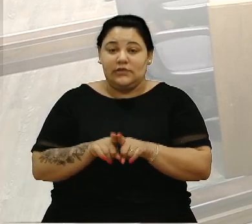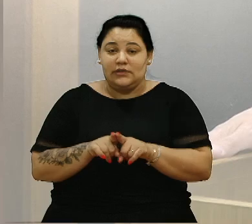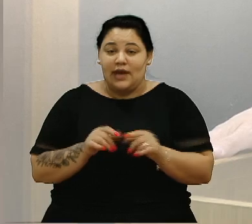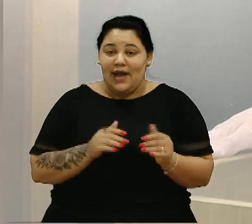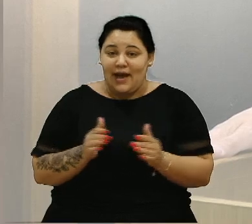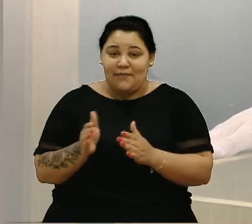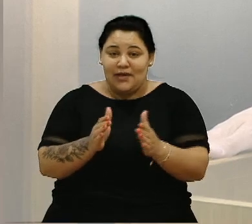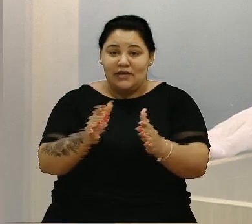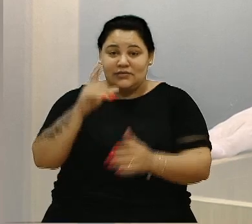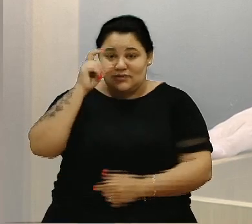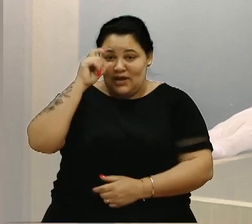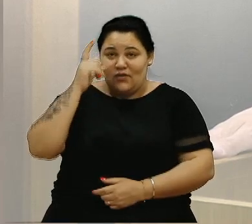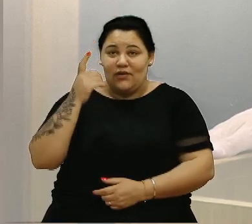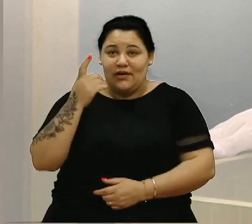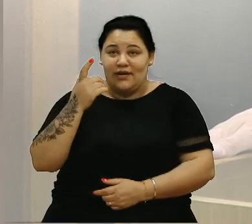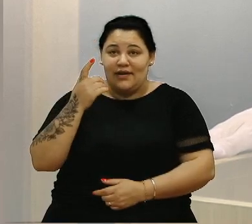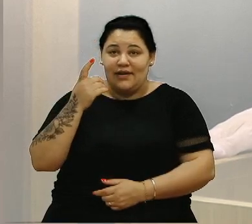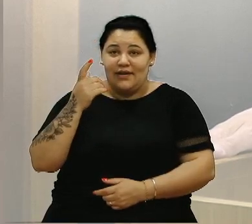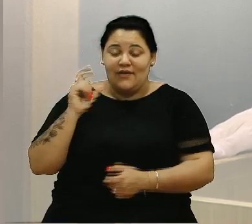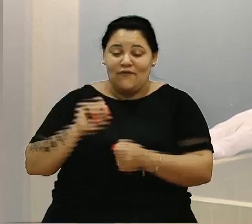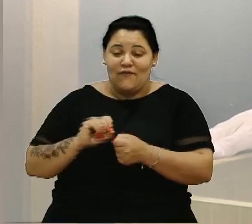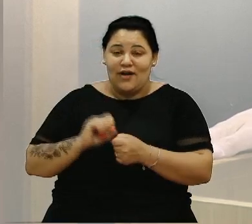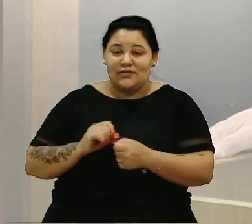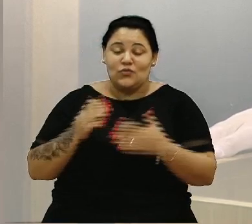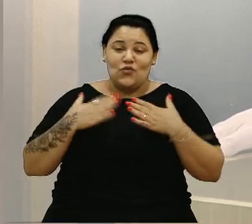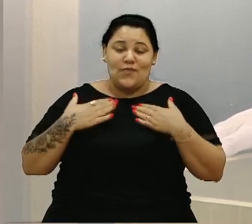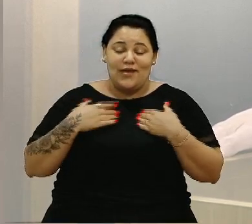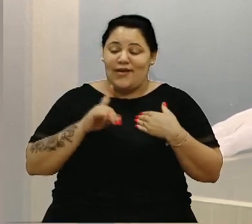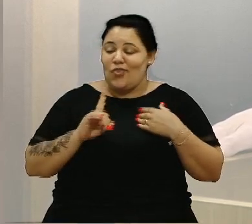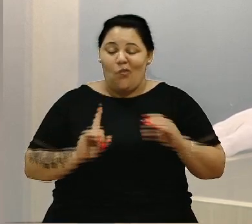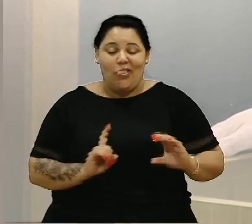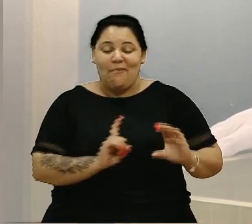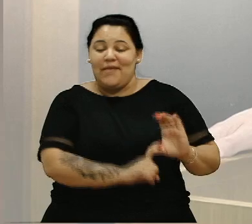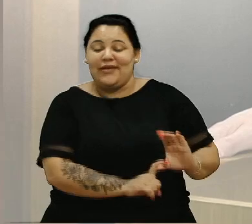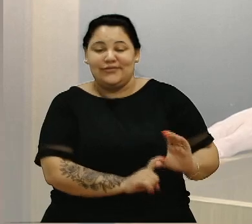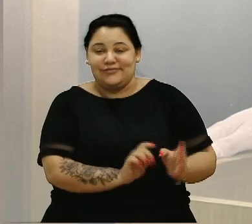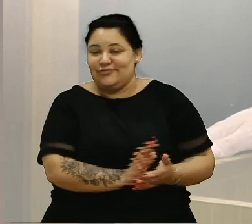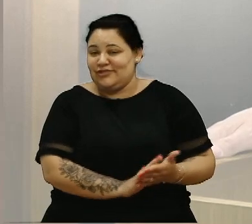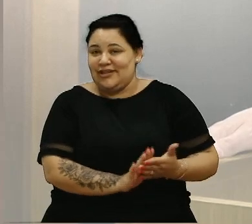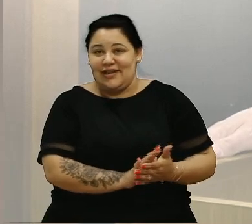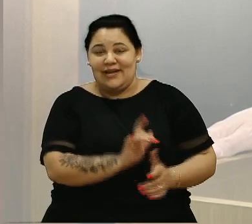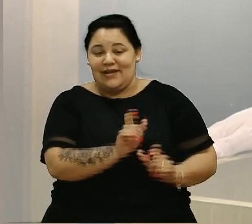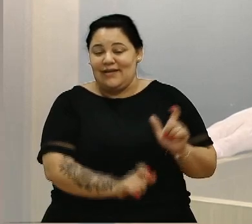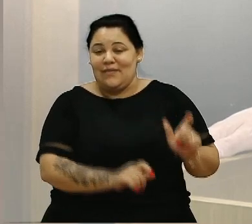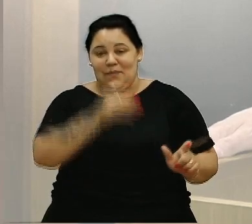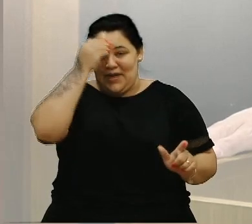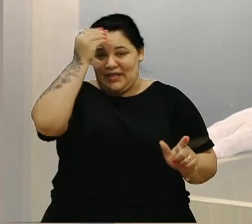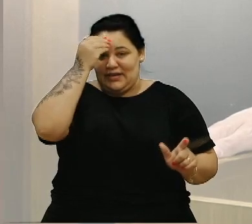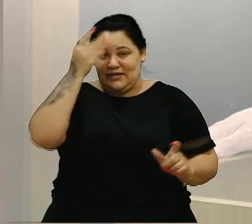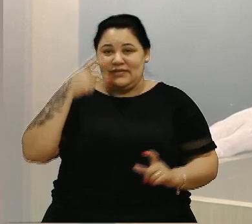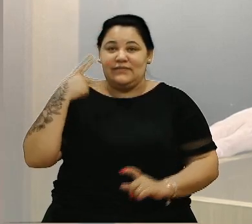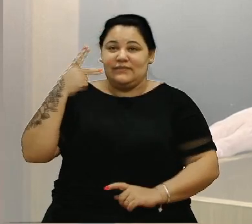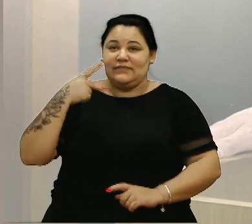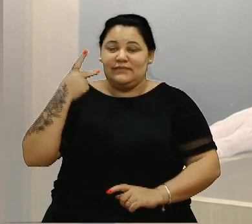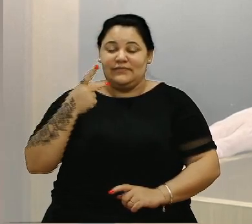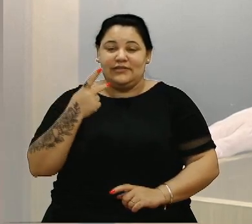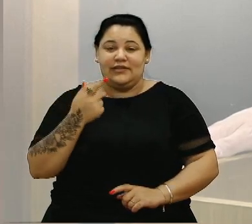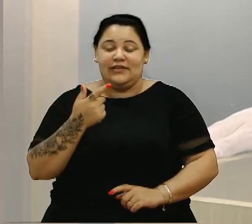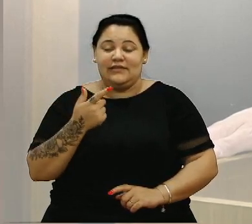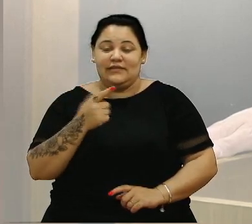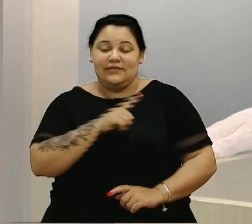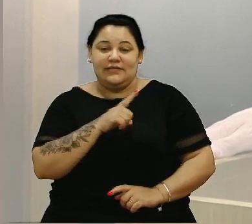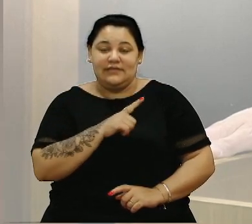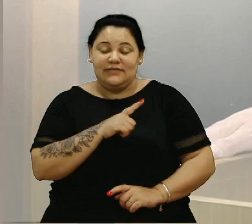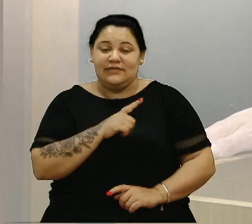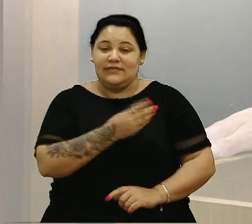do Schalco é feita pelo Schalco, não depende de ninguém. Eu não tenho padrinho político nenhum, de lado nenhum. Eu tenho muitos amigos